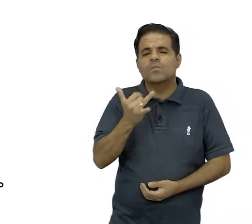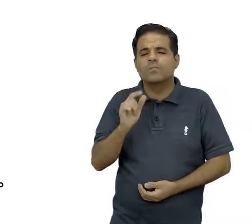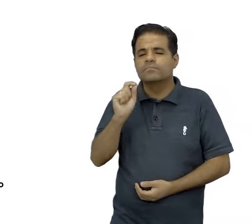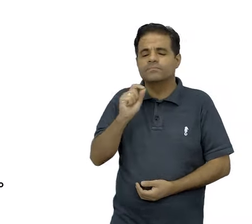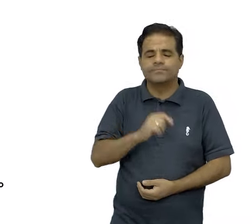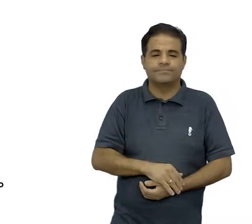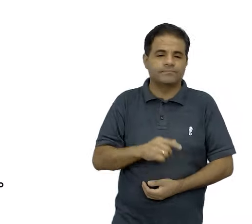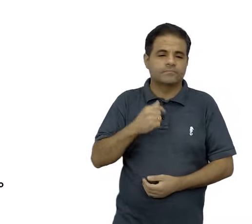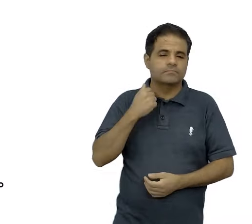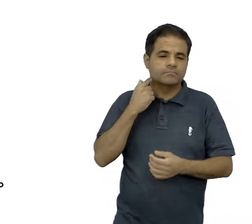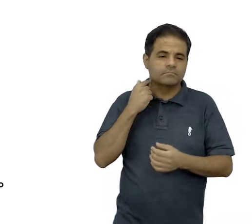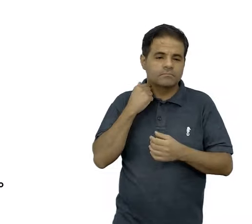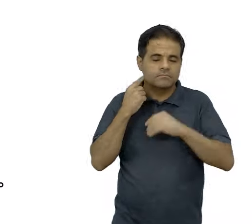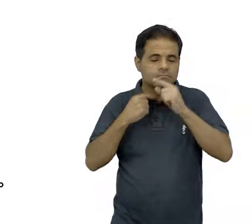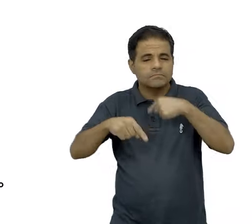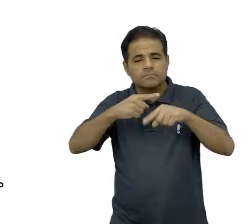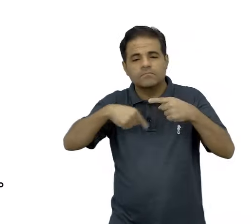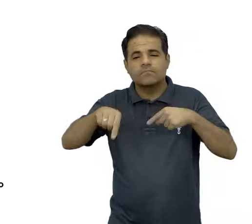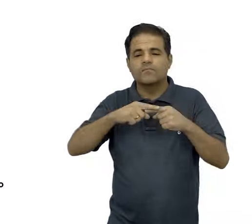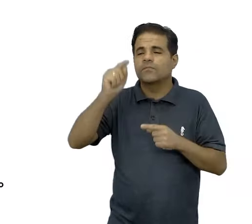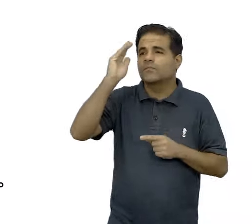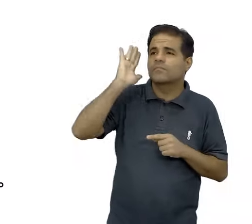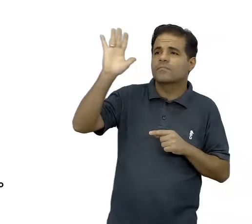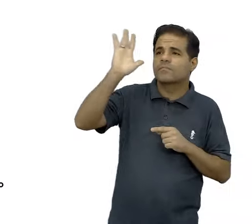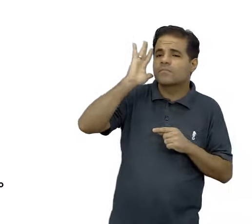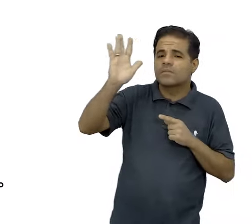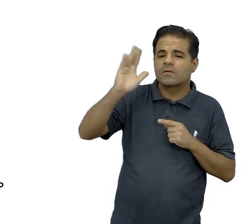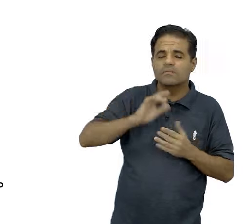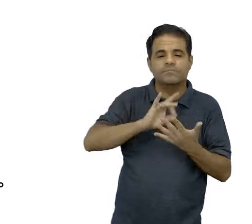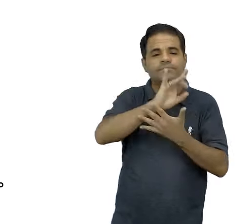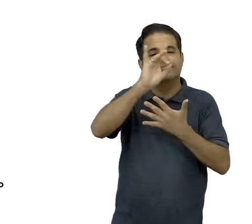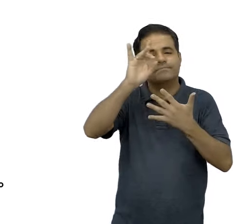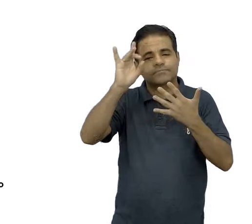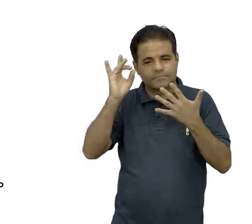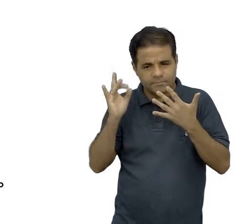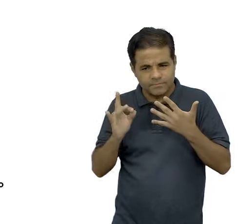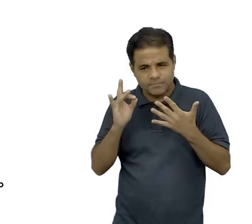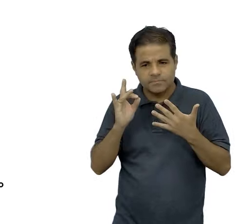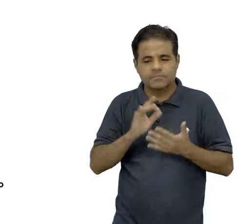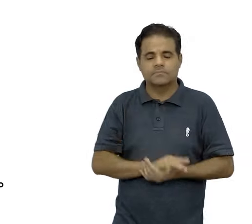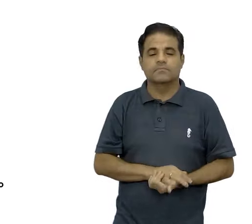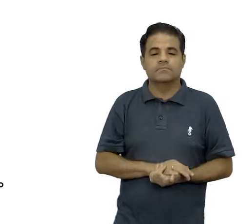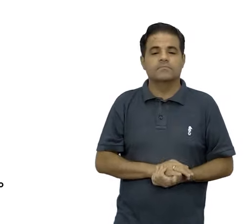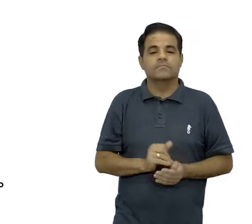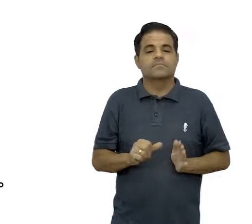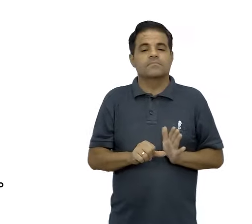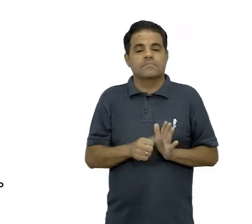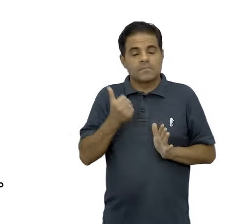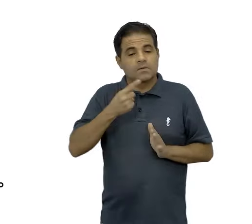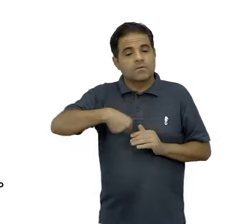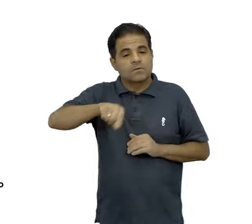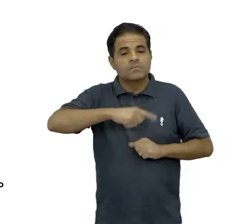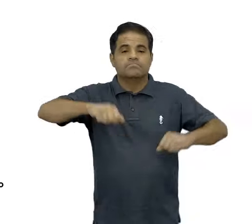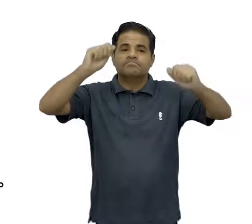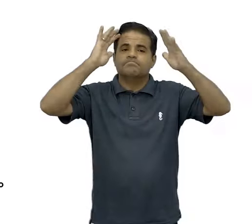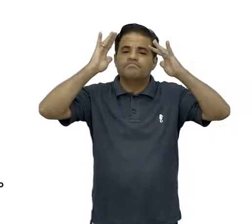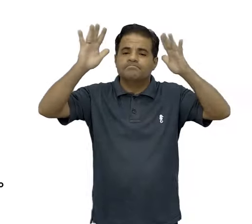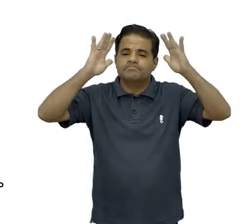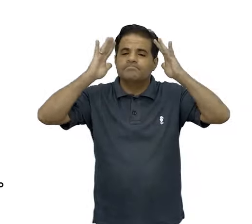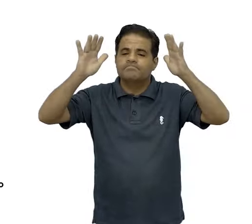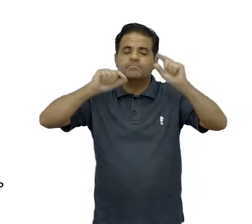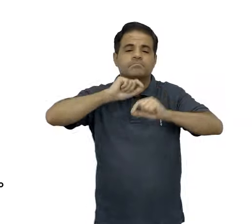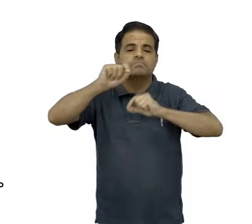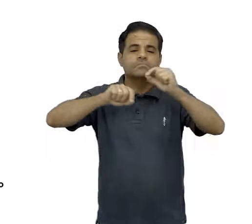né? E vamos pensar um pouquinho em cada uma delas. Primeiro, pensando o que é